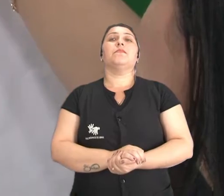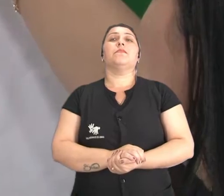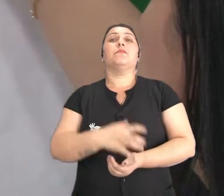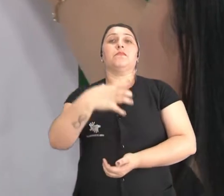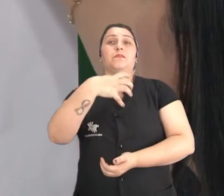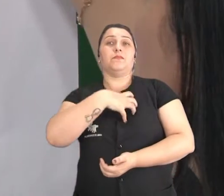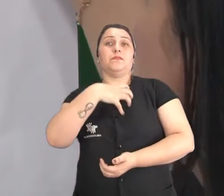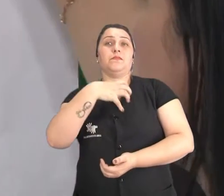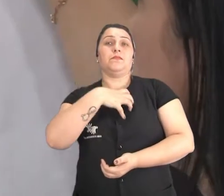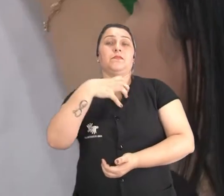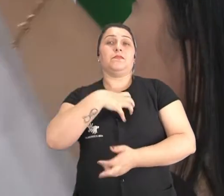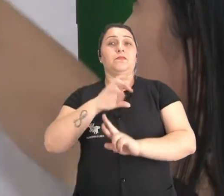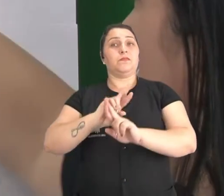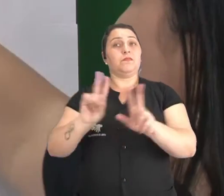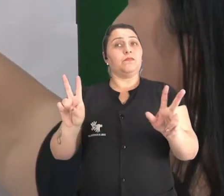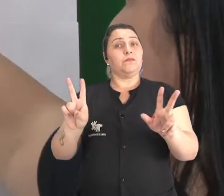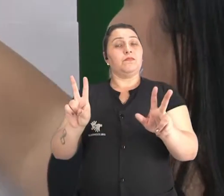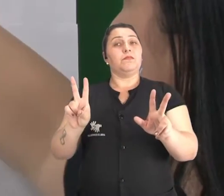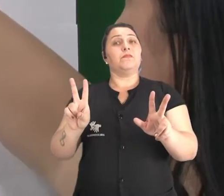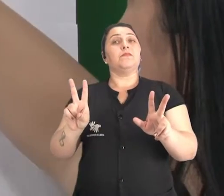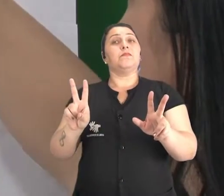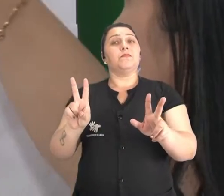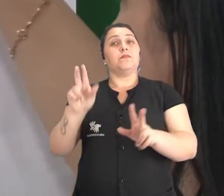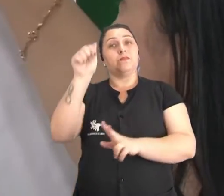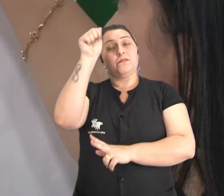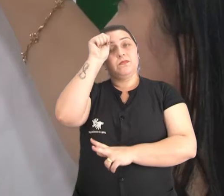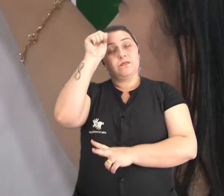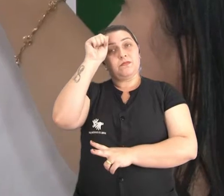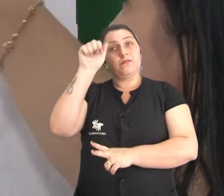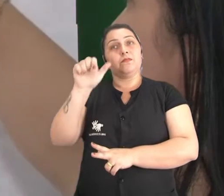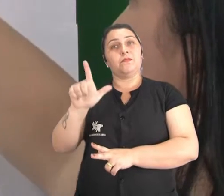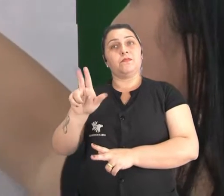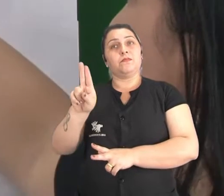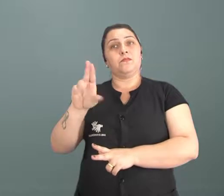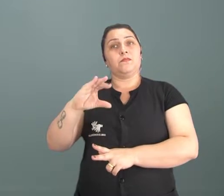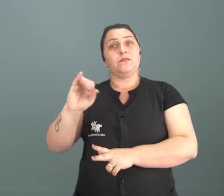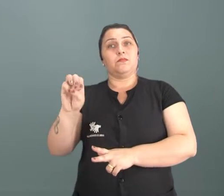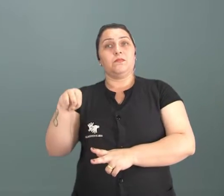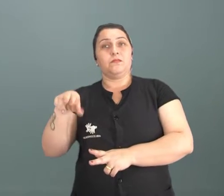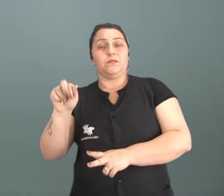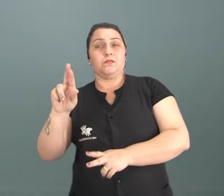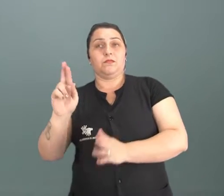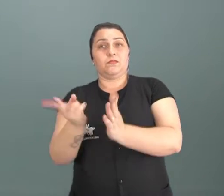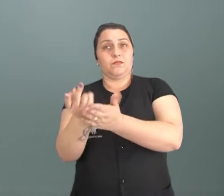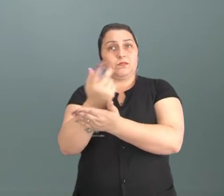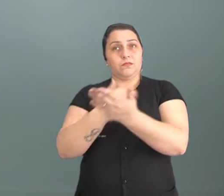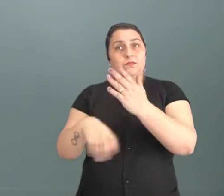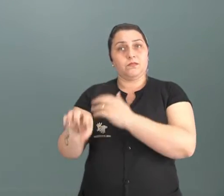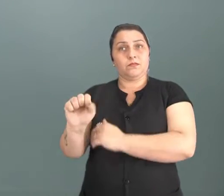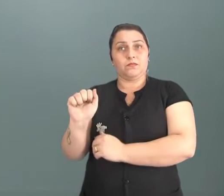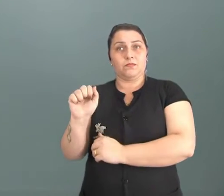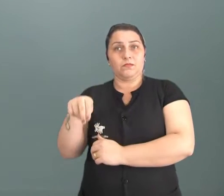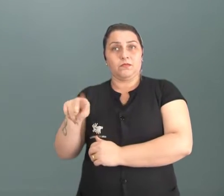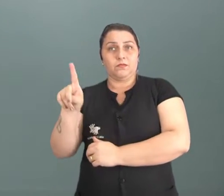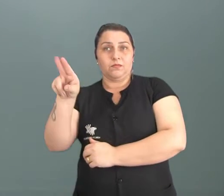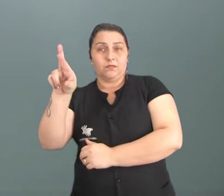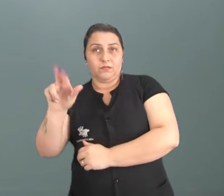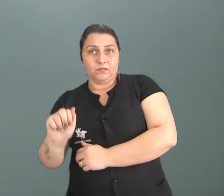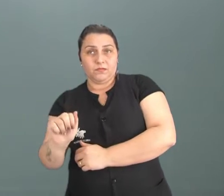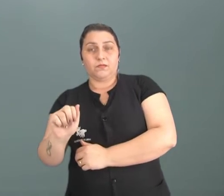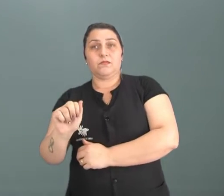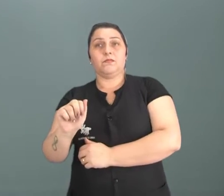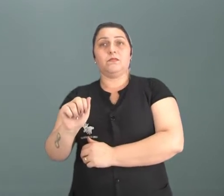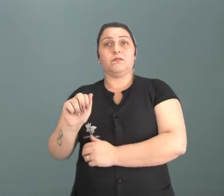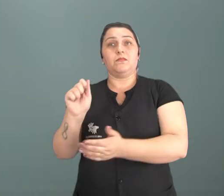um com seu jeito, cada jeito é de um. A autora, Lucimar Rosa Dias, ilustradora Sandra Beatriz Lavandeira e